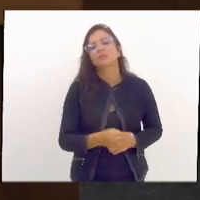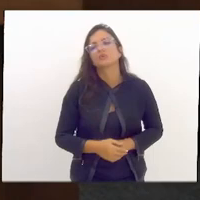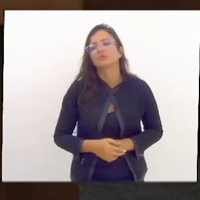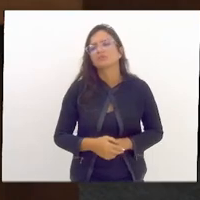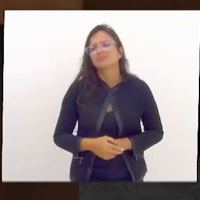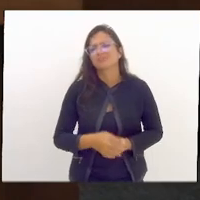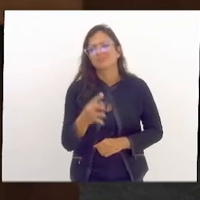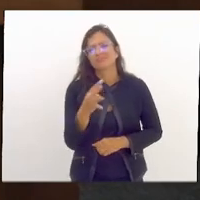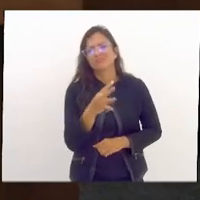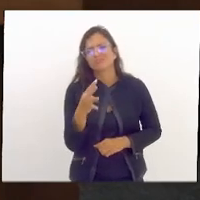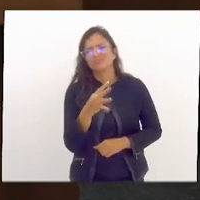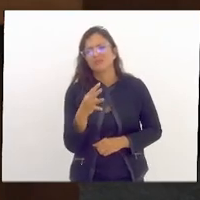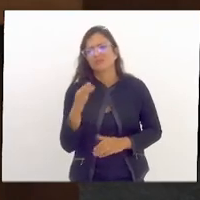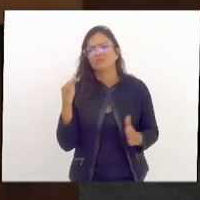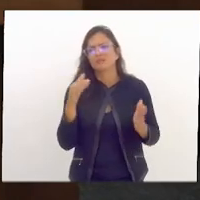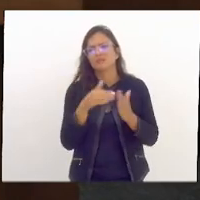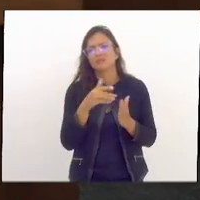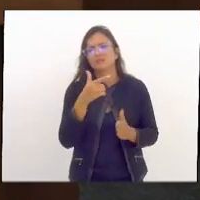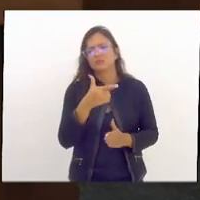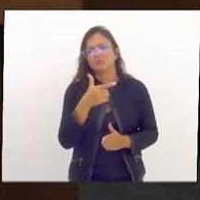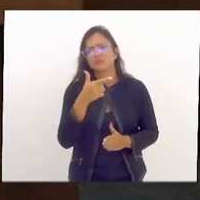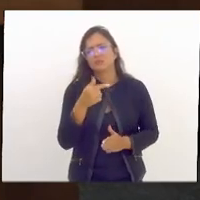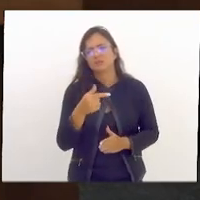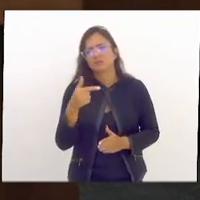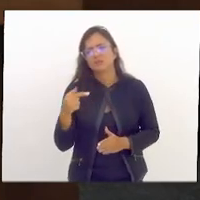para 277, faltam